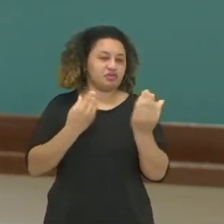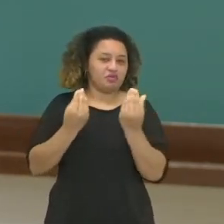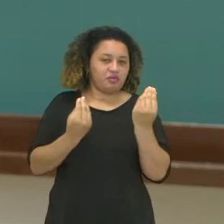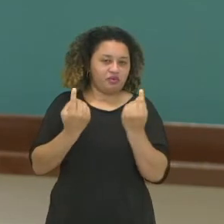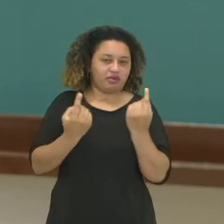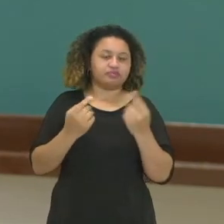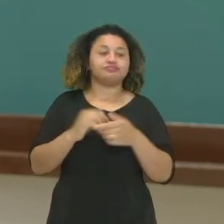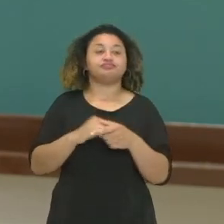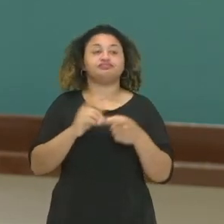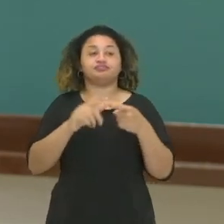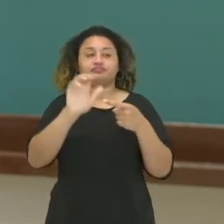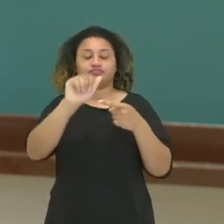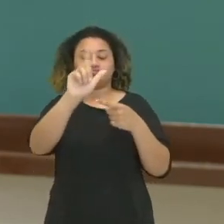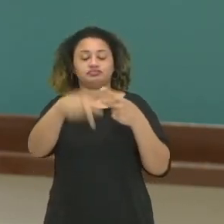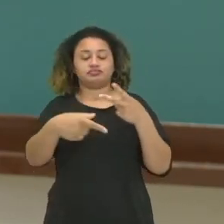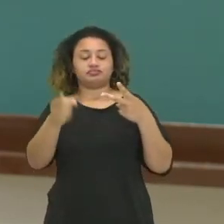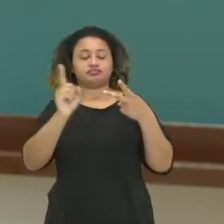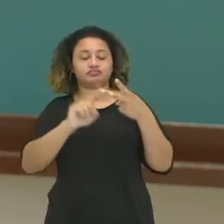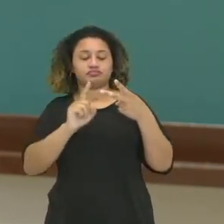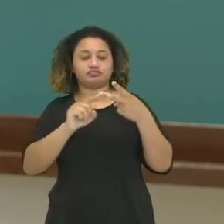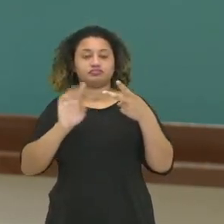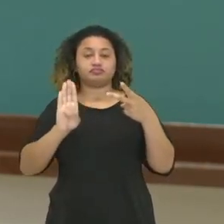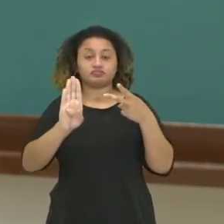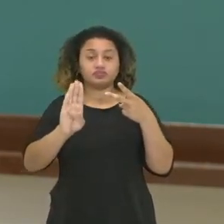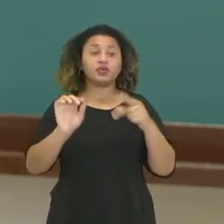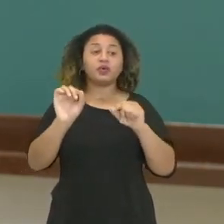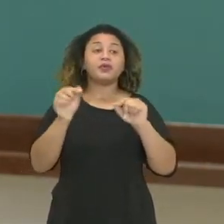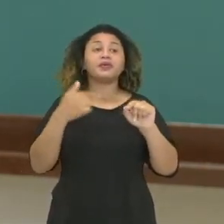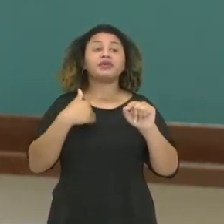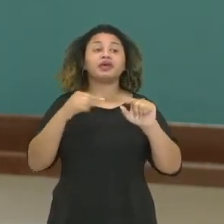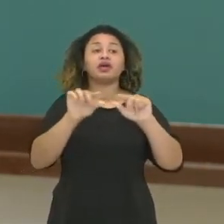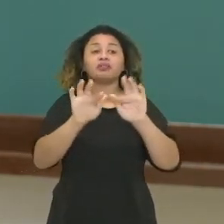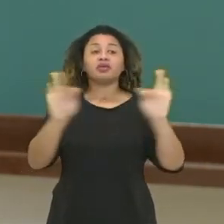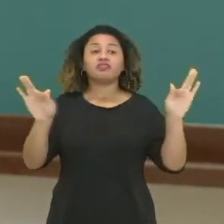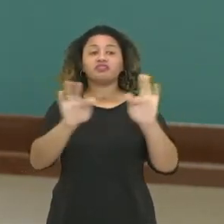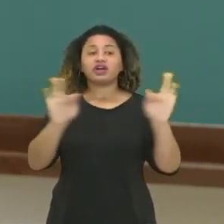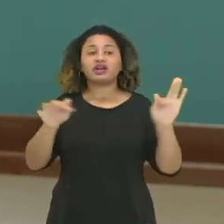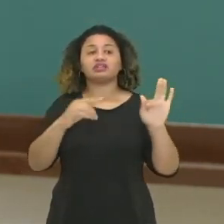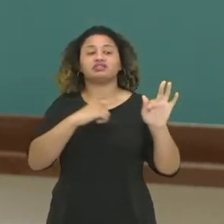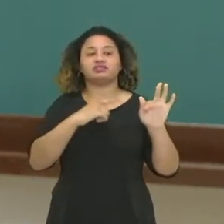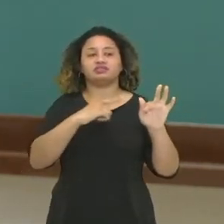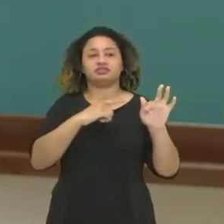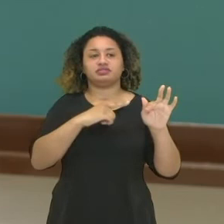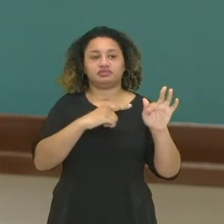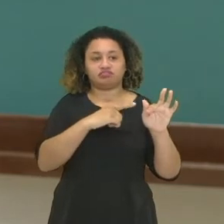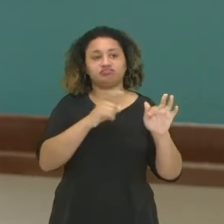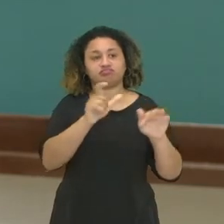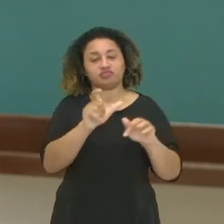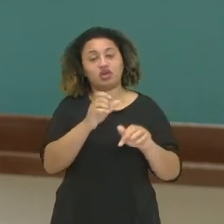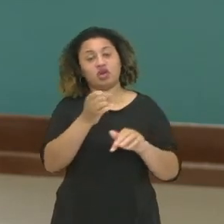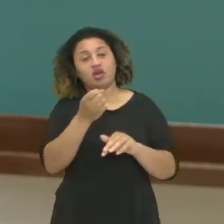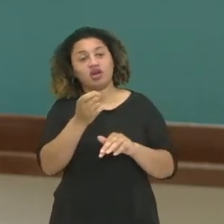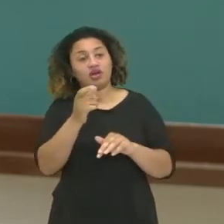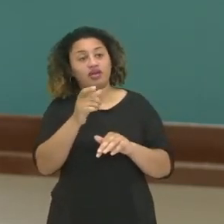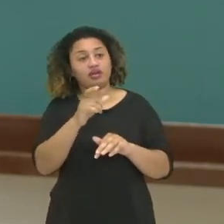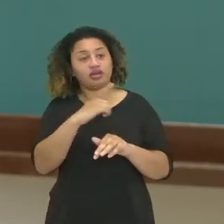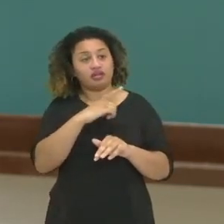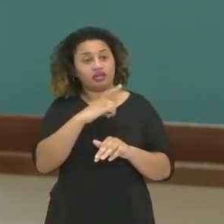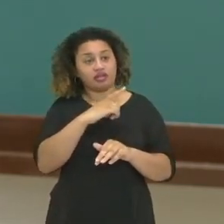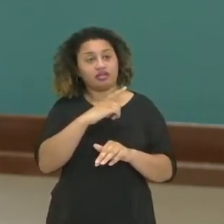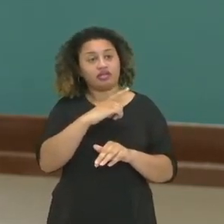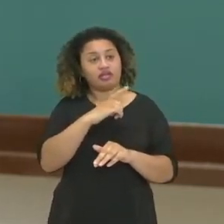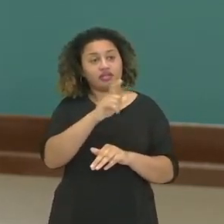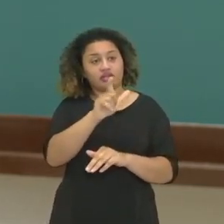primeira questão. Na letra B, destaque uma frase que contenha a palavra ou justifique sua resposta.